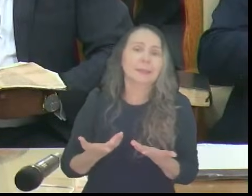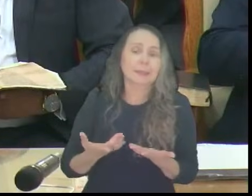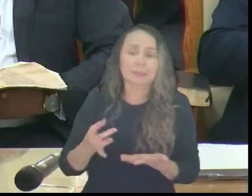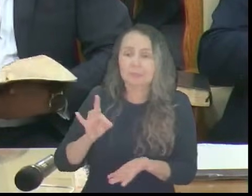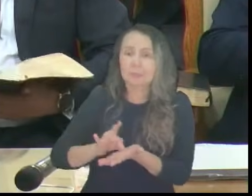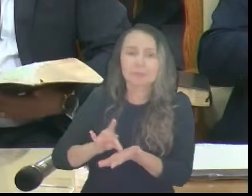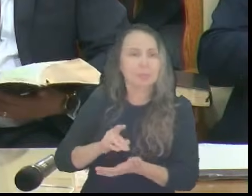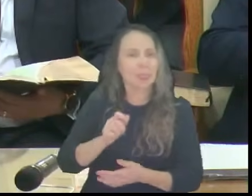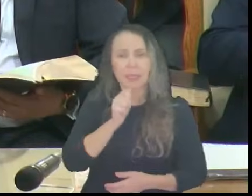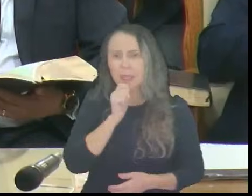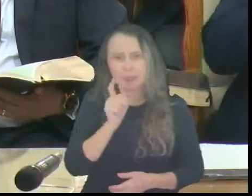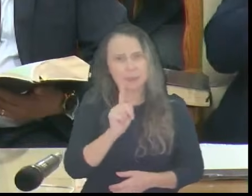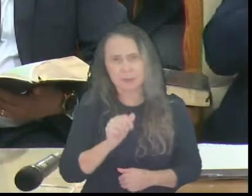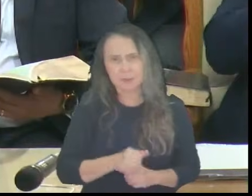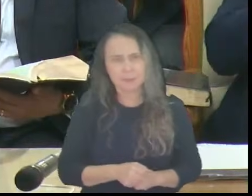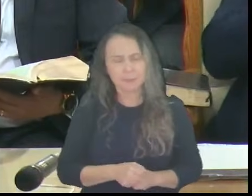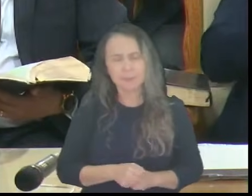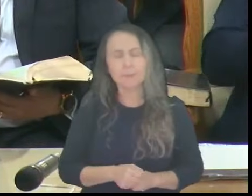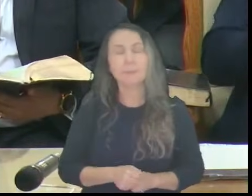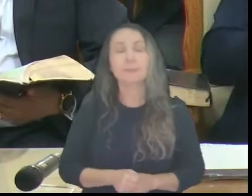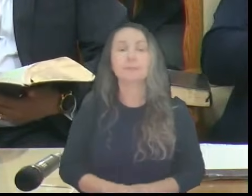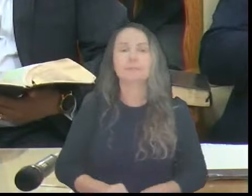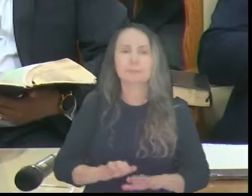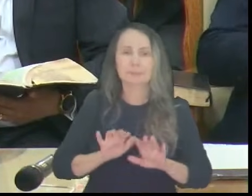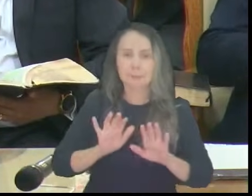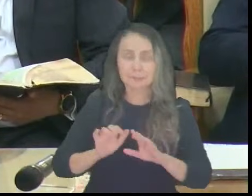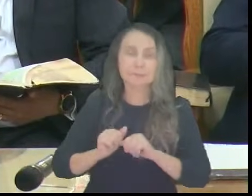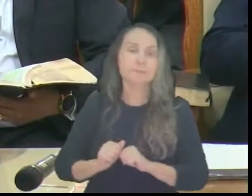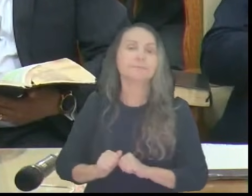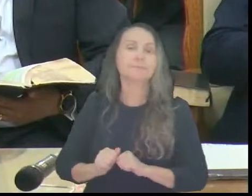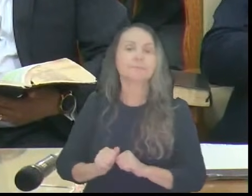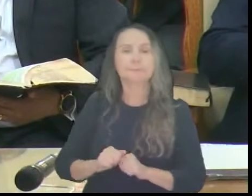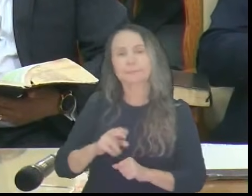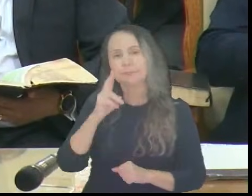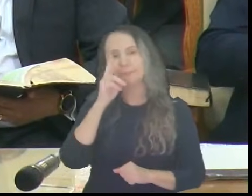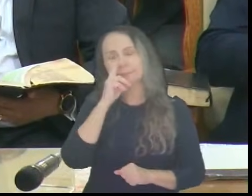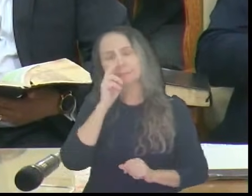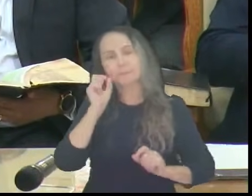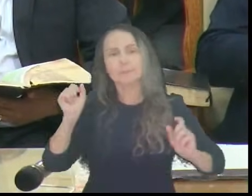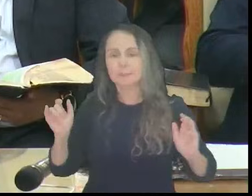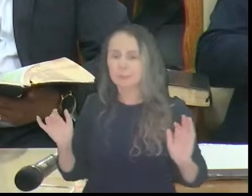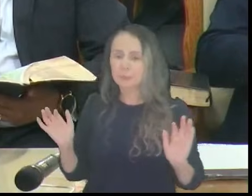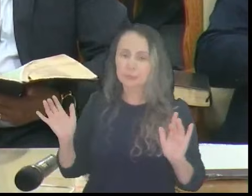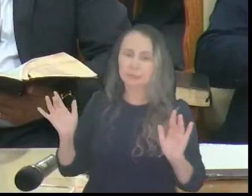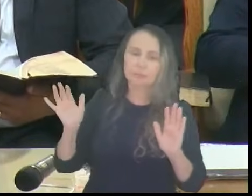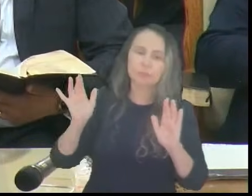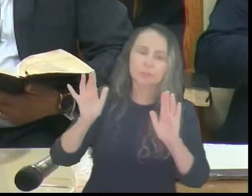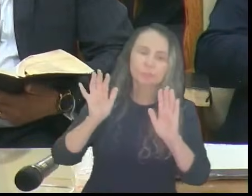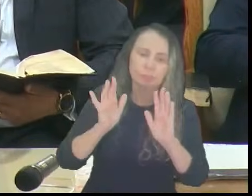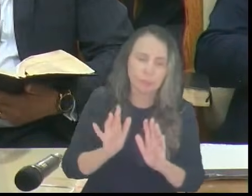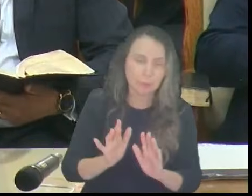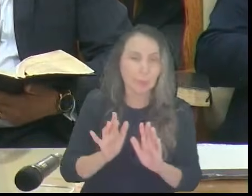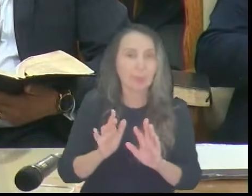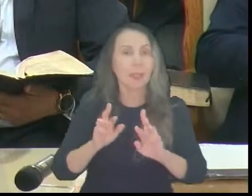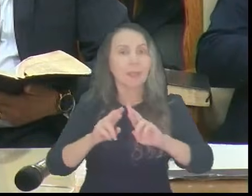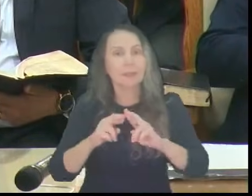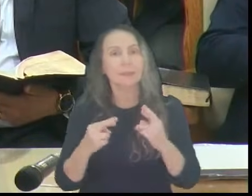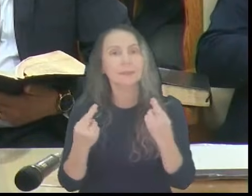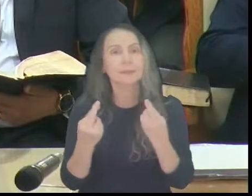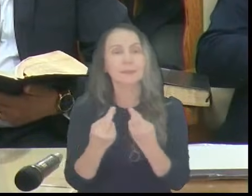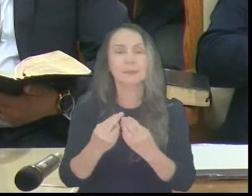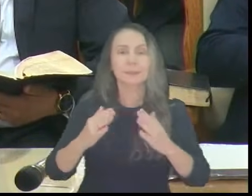Aleluia! Então, irmãos, mas eles foram para a casa de Maria. E lá a igreja estava